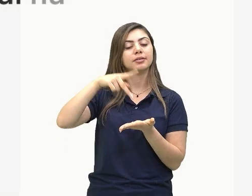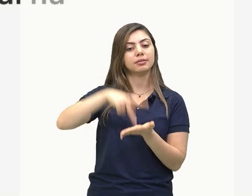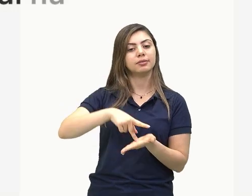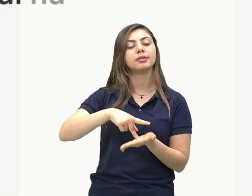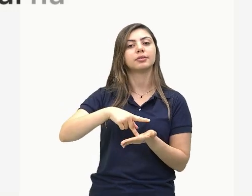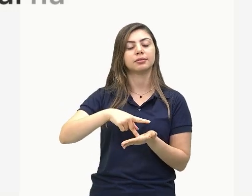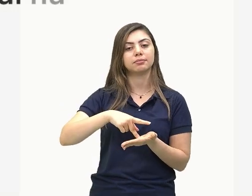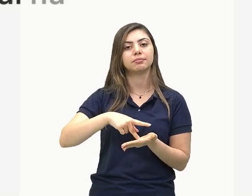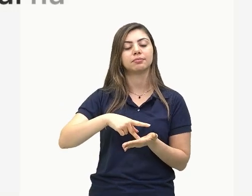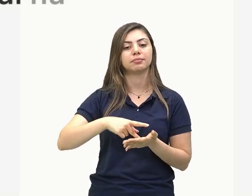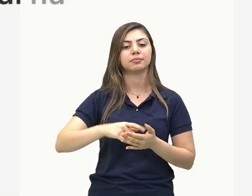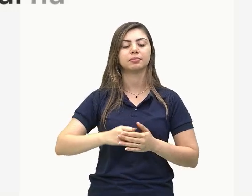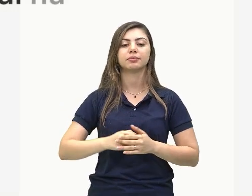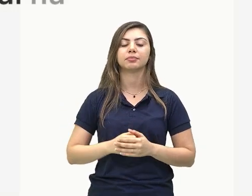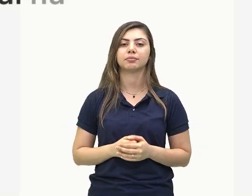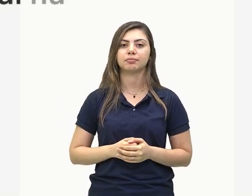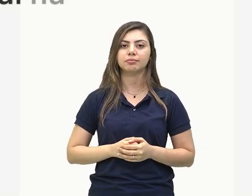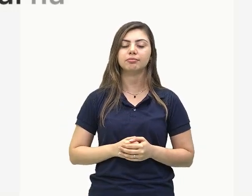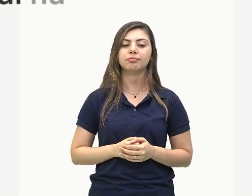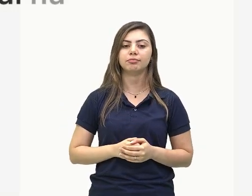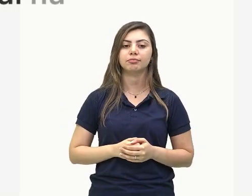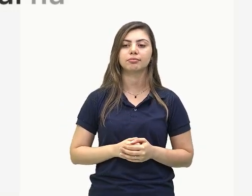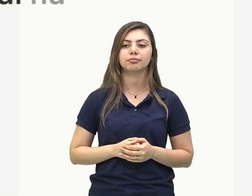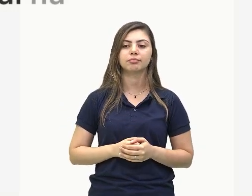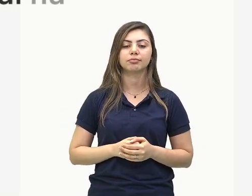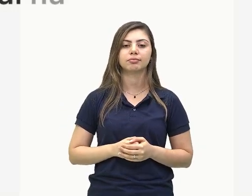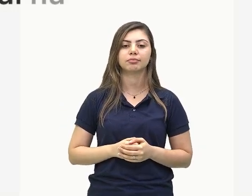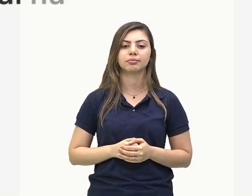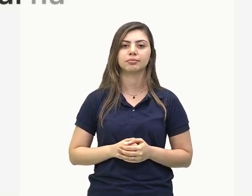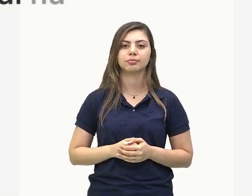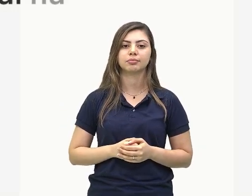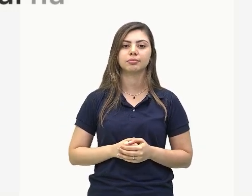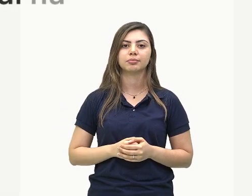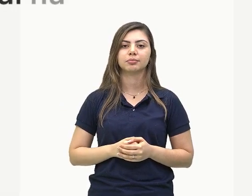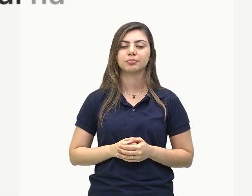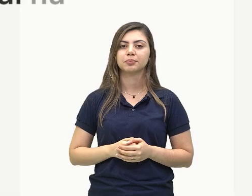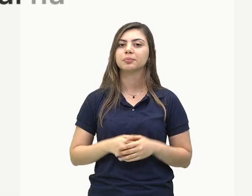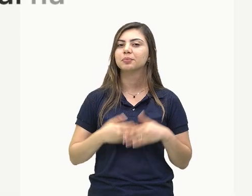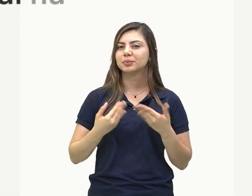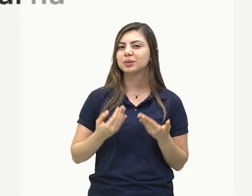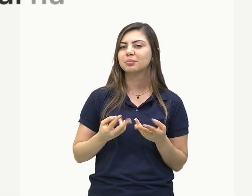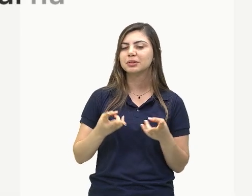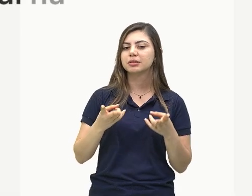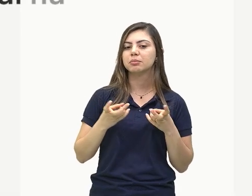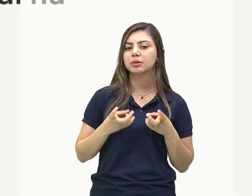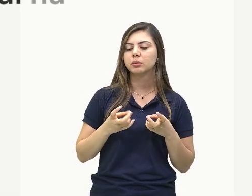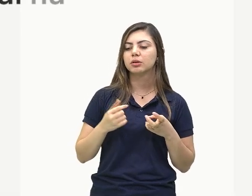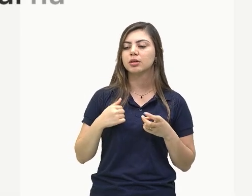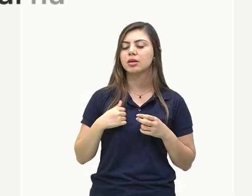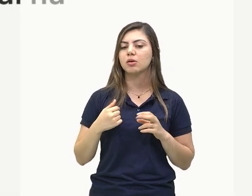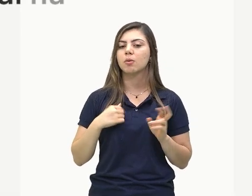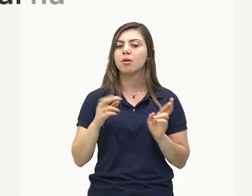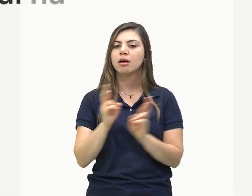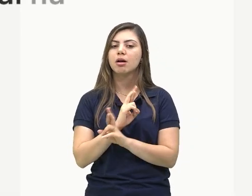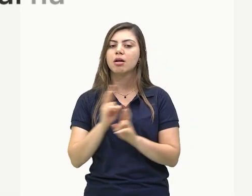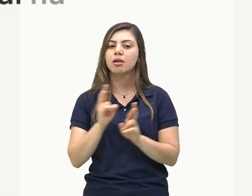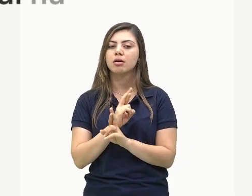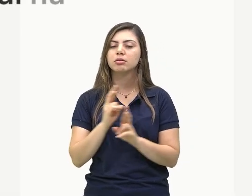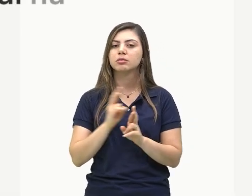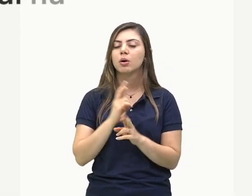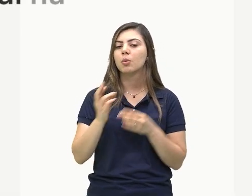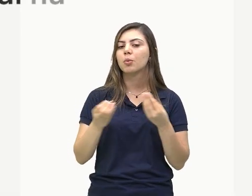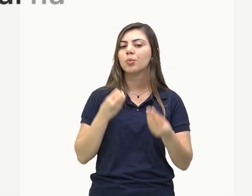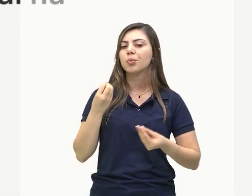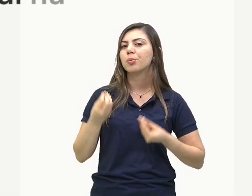confiança, né, e na verdade. Ou seja, nenhuma relação, ela de certa forma,